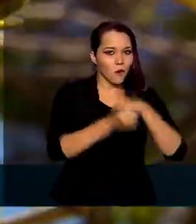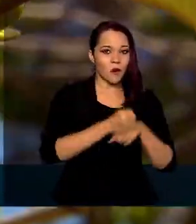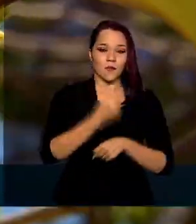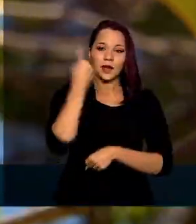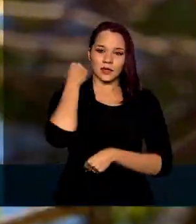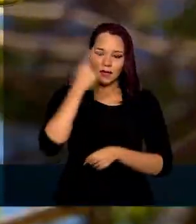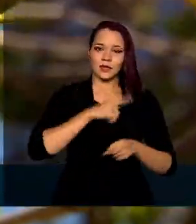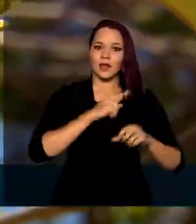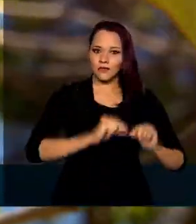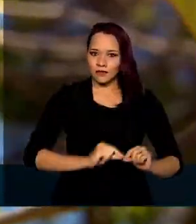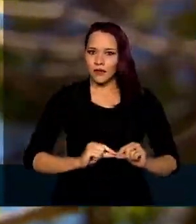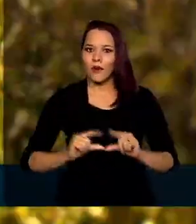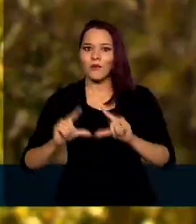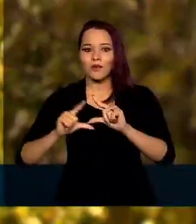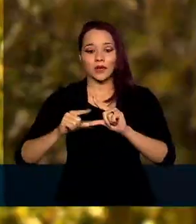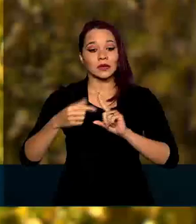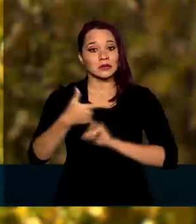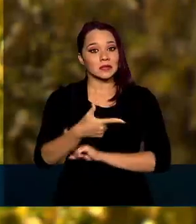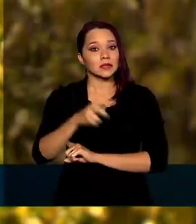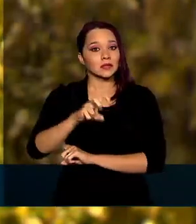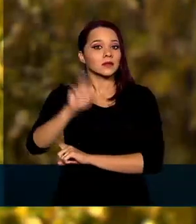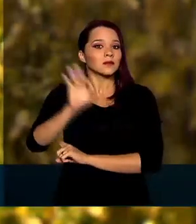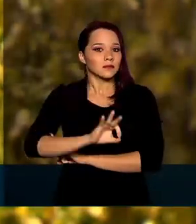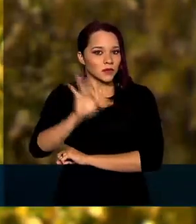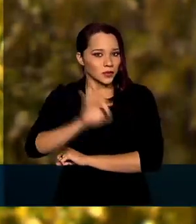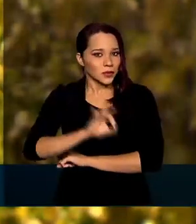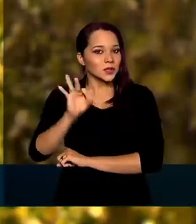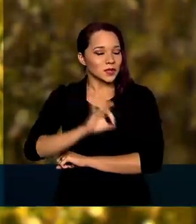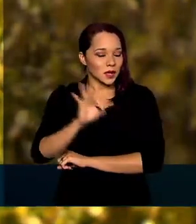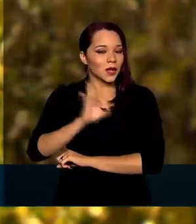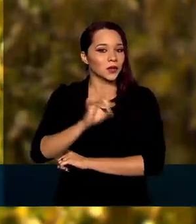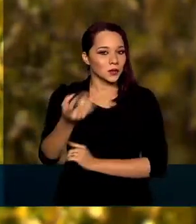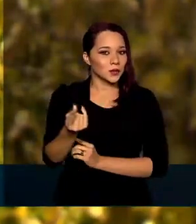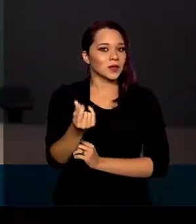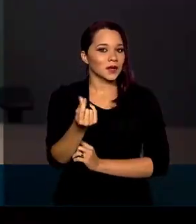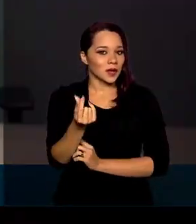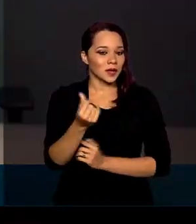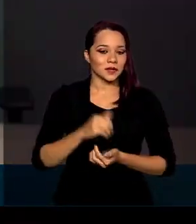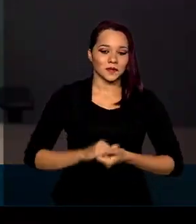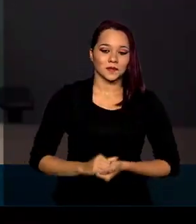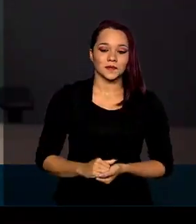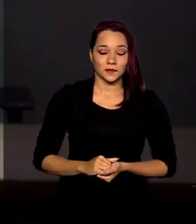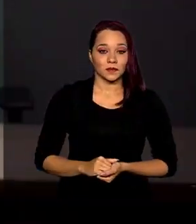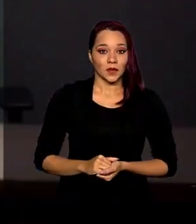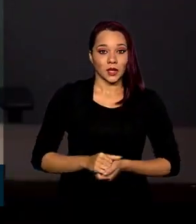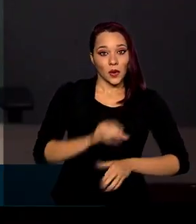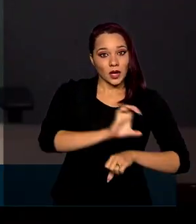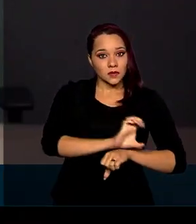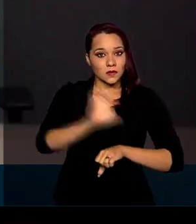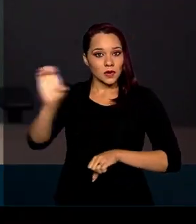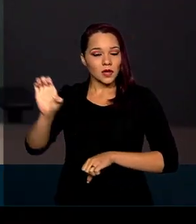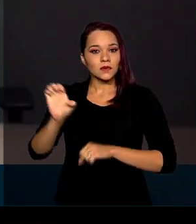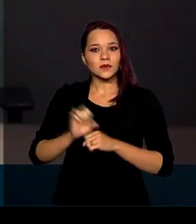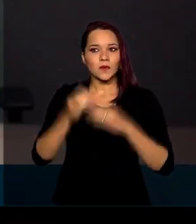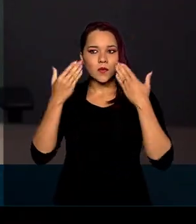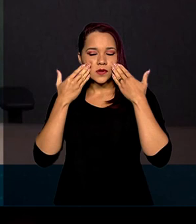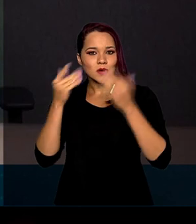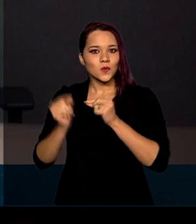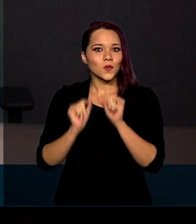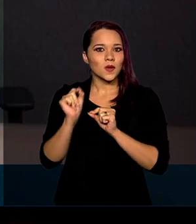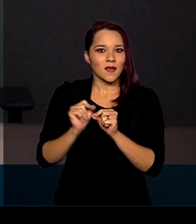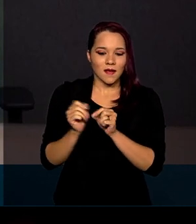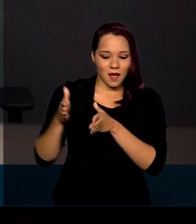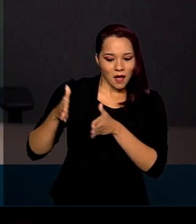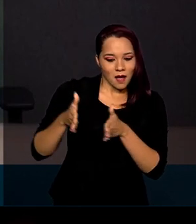houve um aumento de 25% em reais. As exportações estão mostrando o caminho que